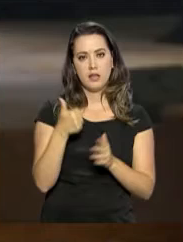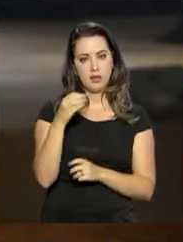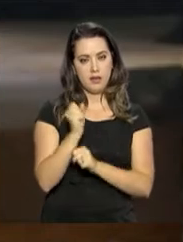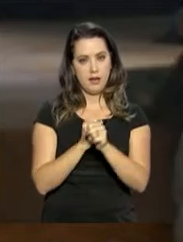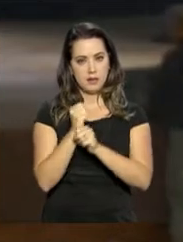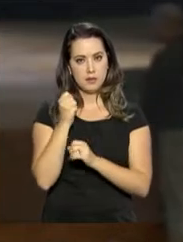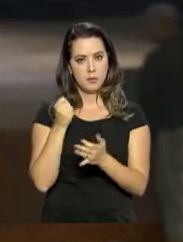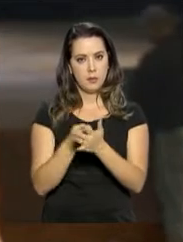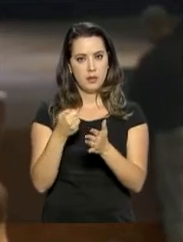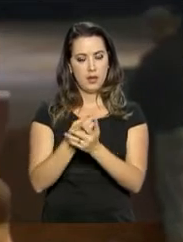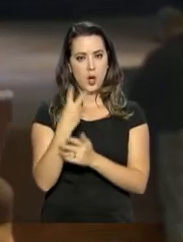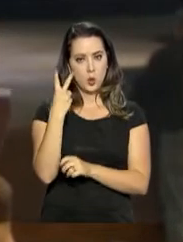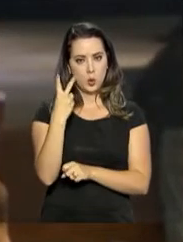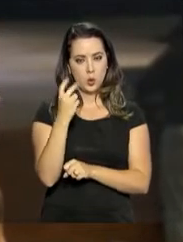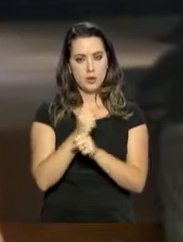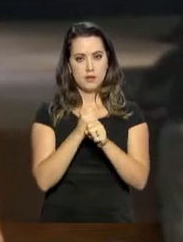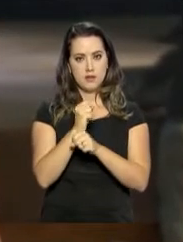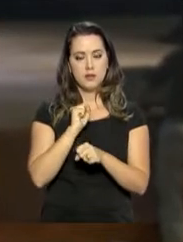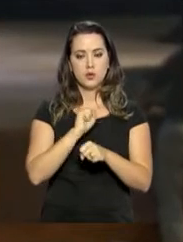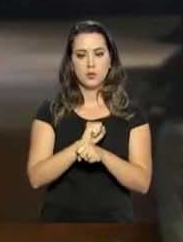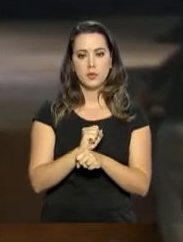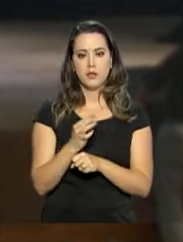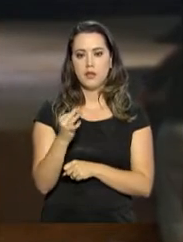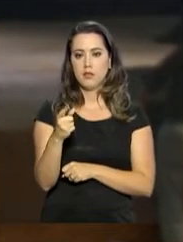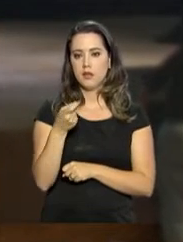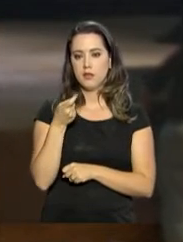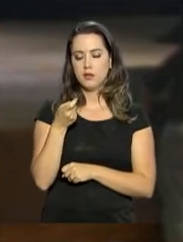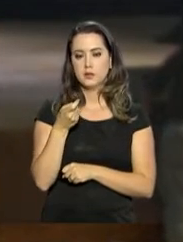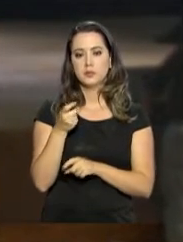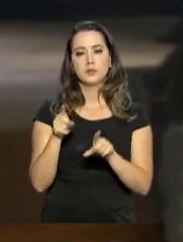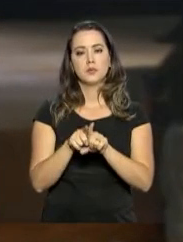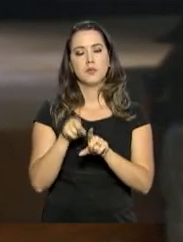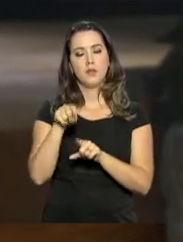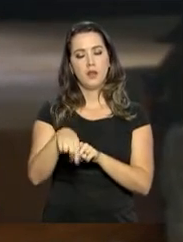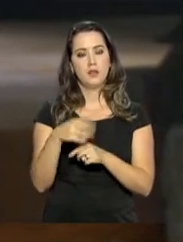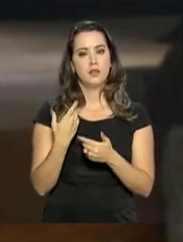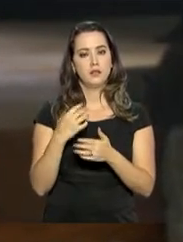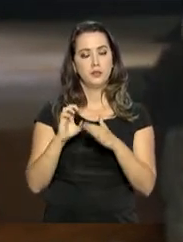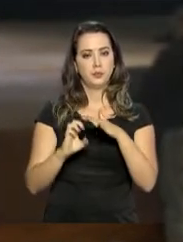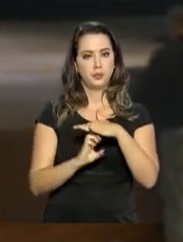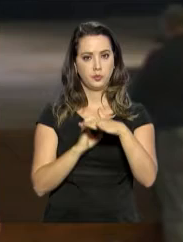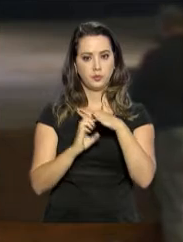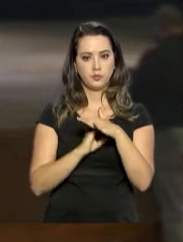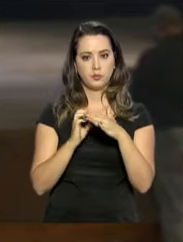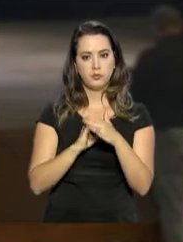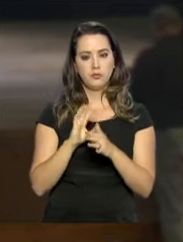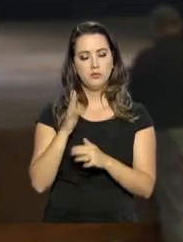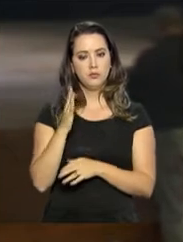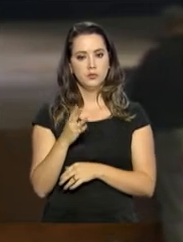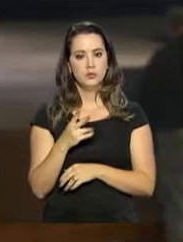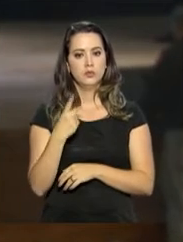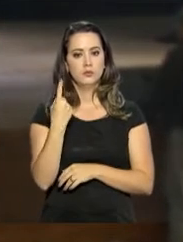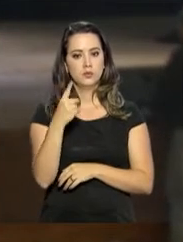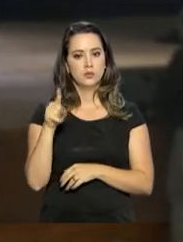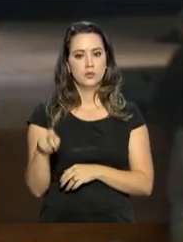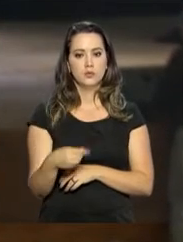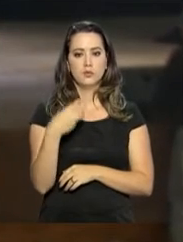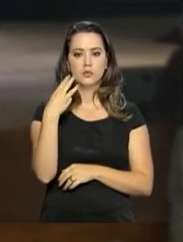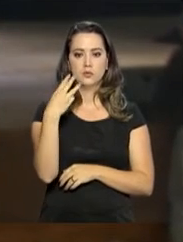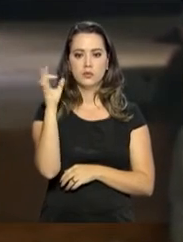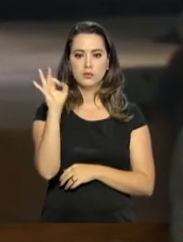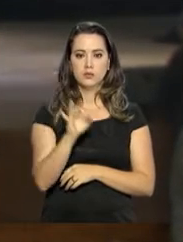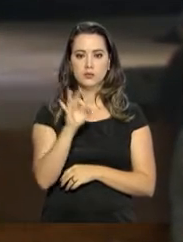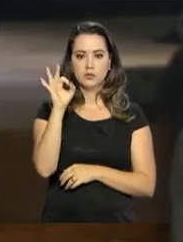de carência. A taxa final para micro, pequenos e médias empresas nesta modalidade deve ser de em torno de 1,3